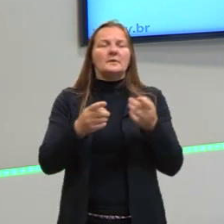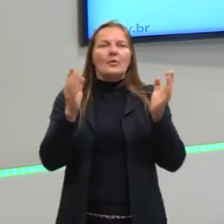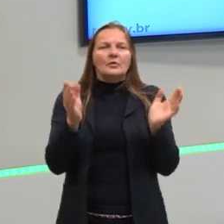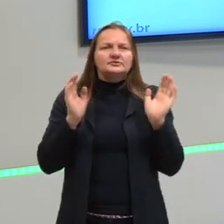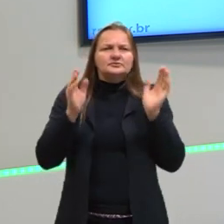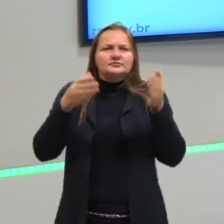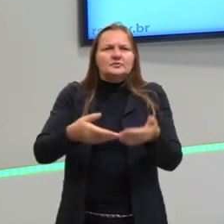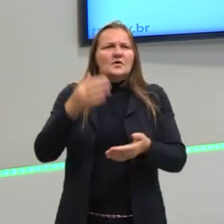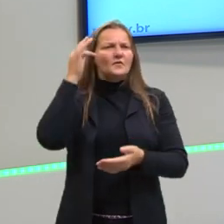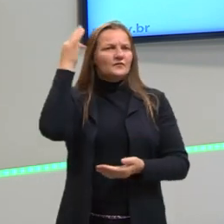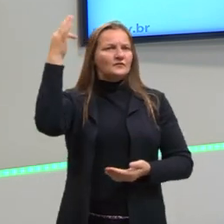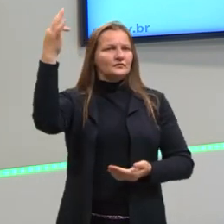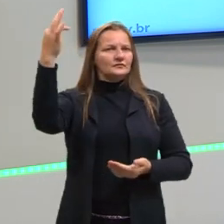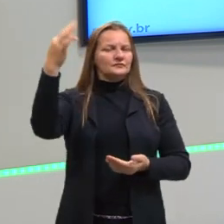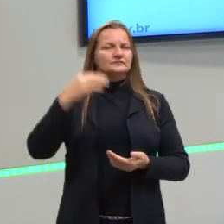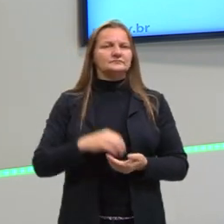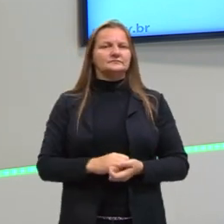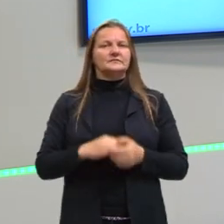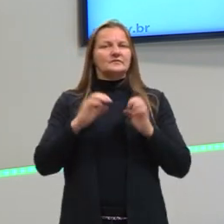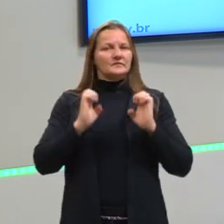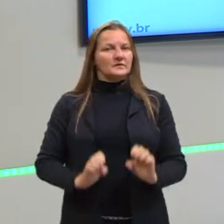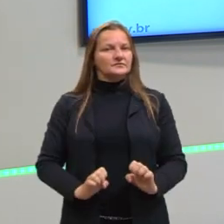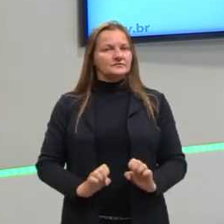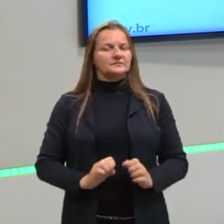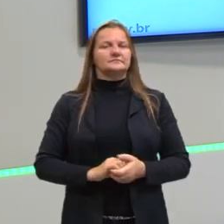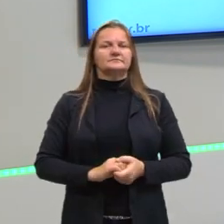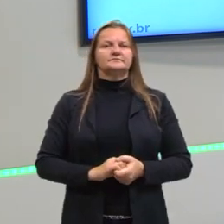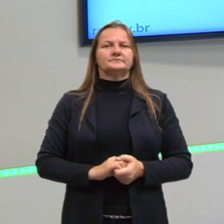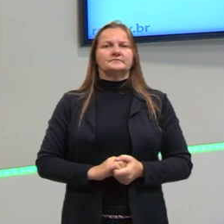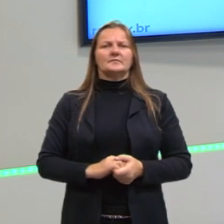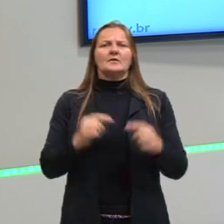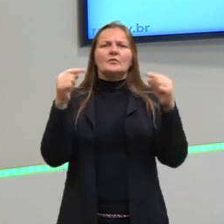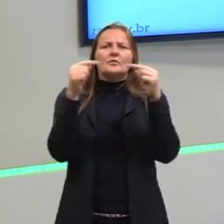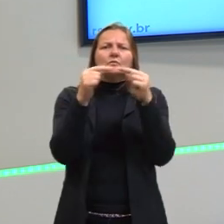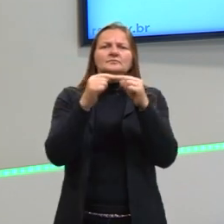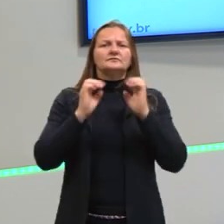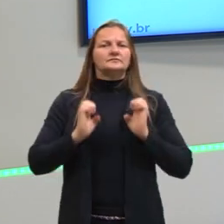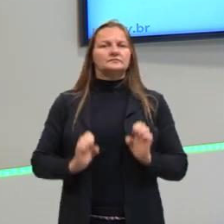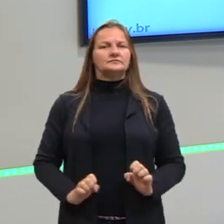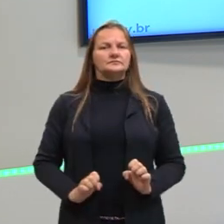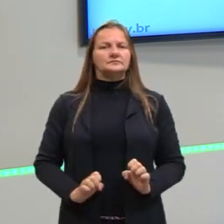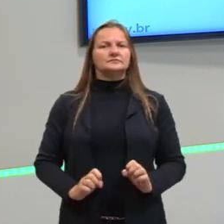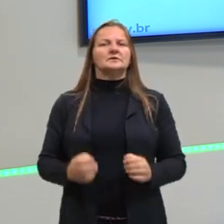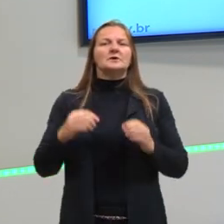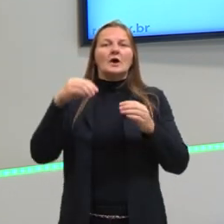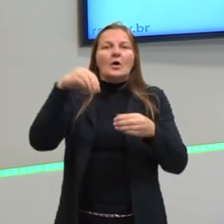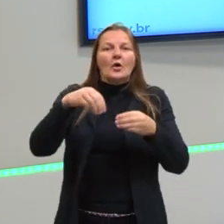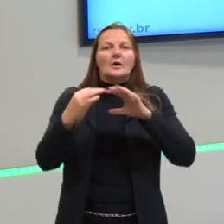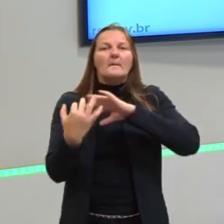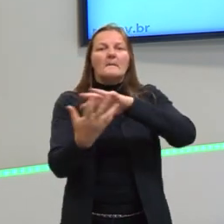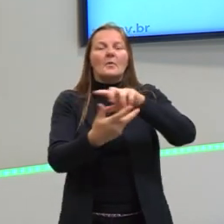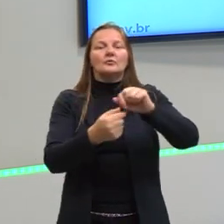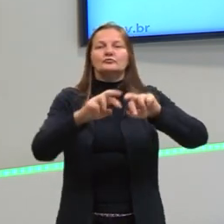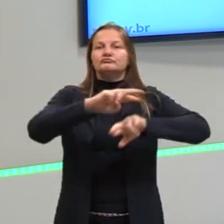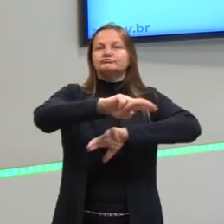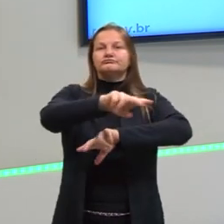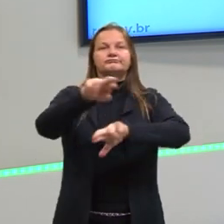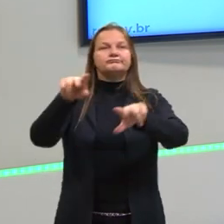ver aqui na questão da ética na filosofia né então a finalidade da ética nesse mundo pulverizado